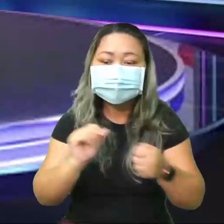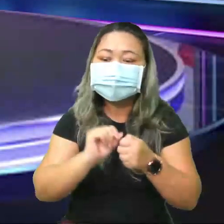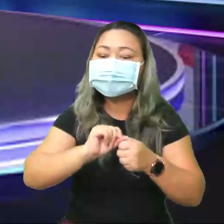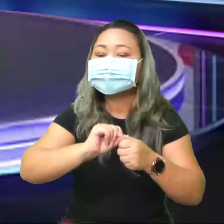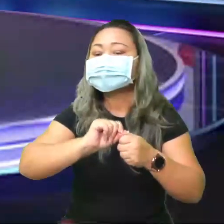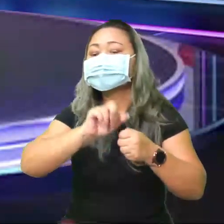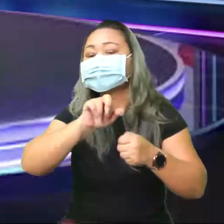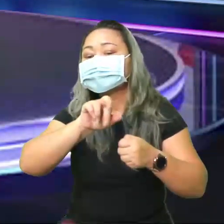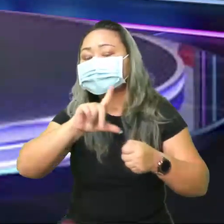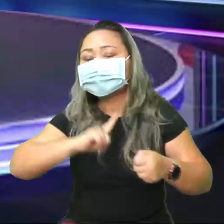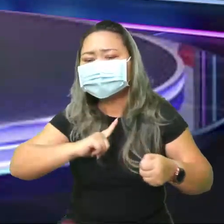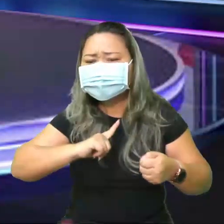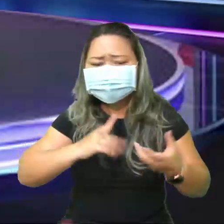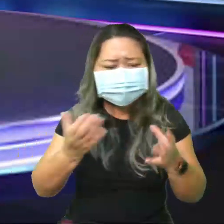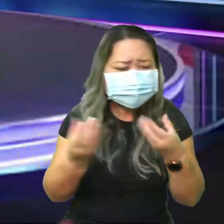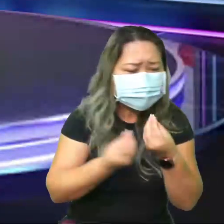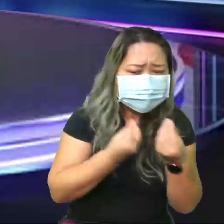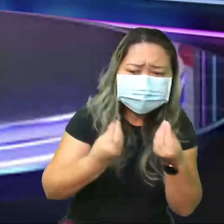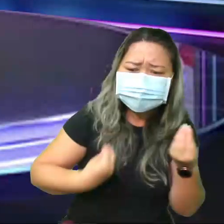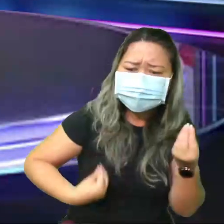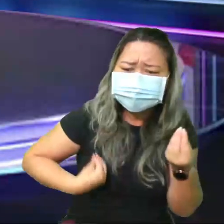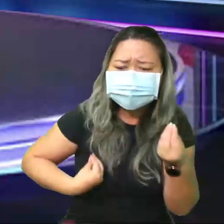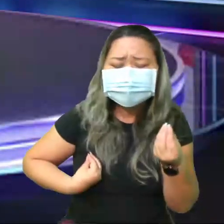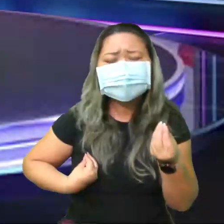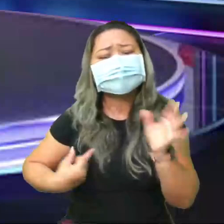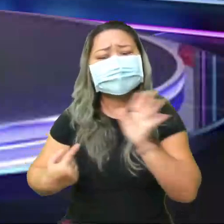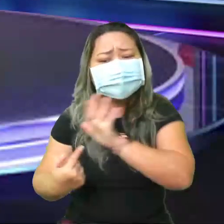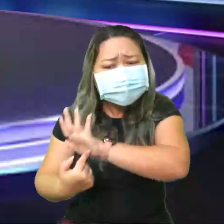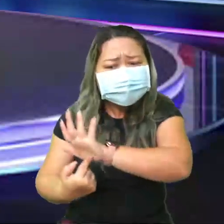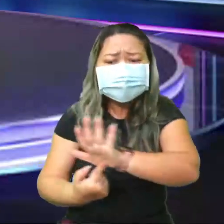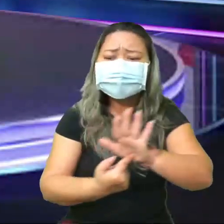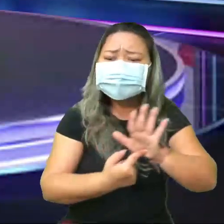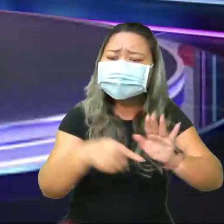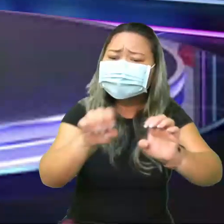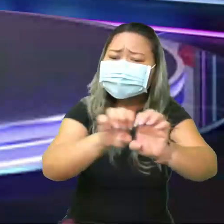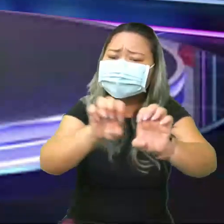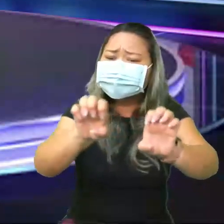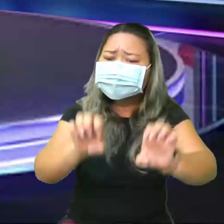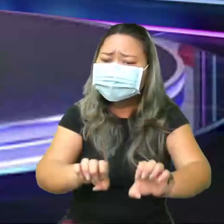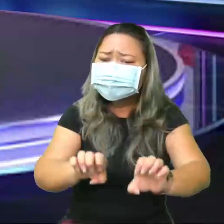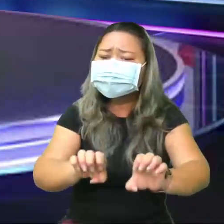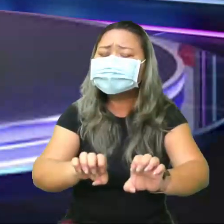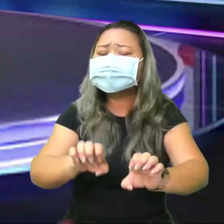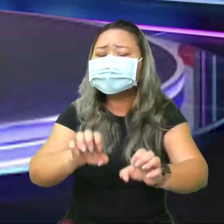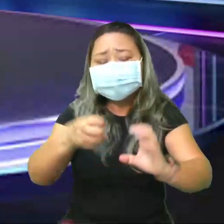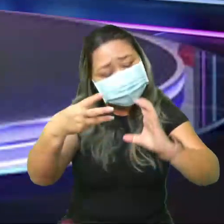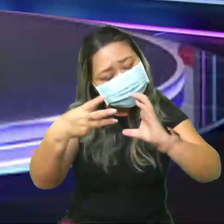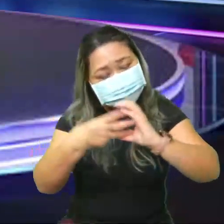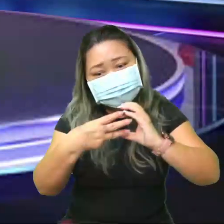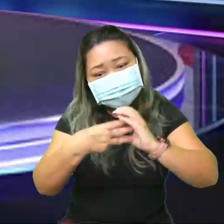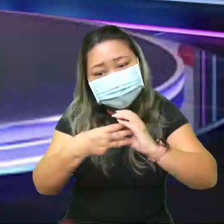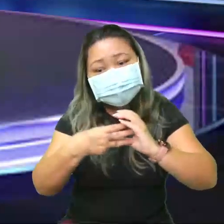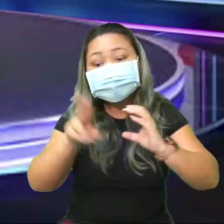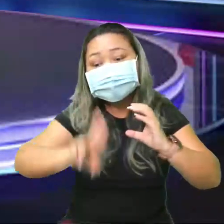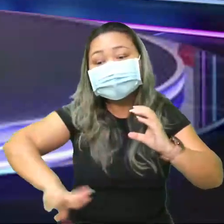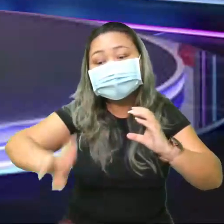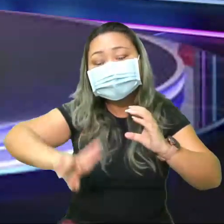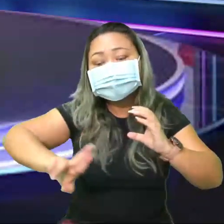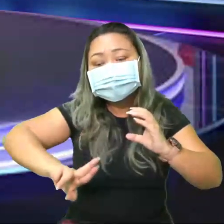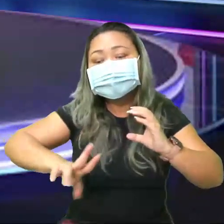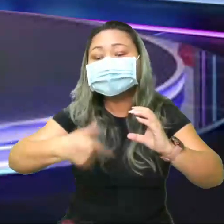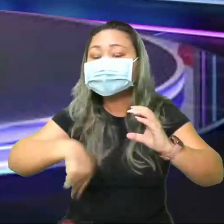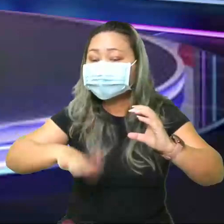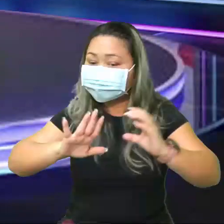dentro dessa diversidade, conseguem energia para sobreviver. Sem